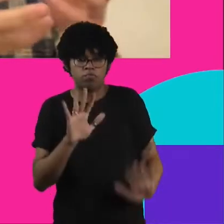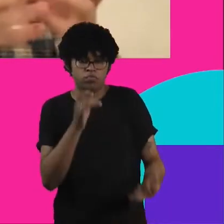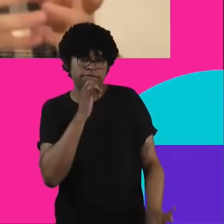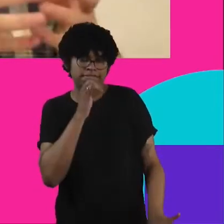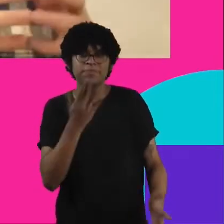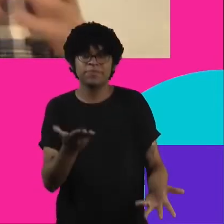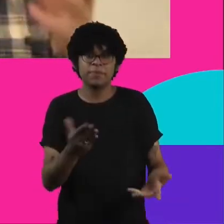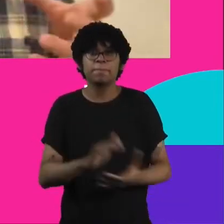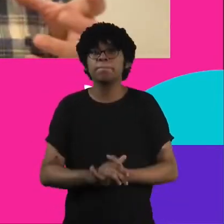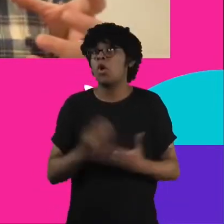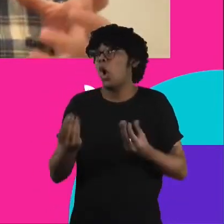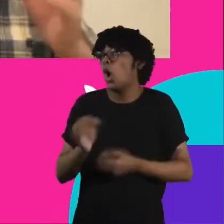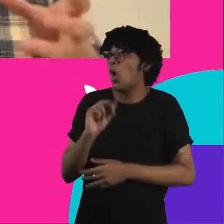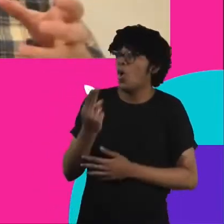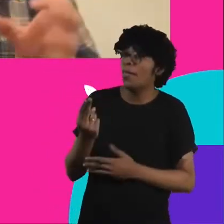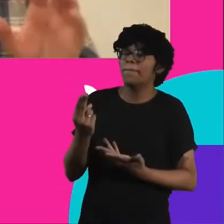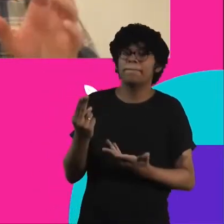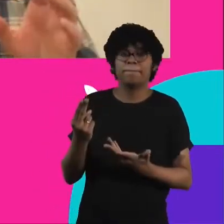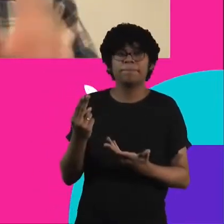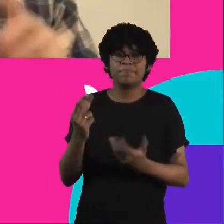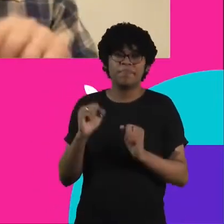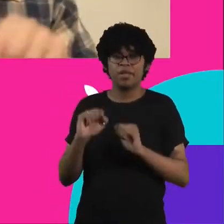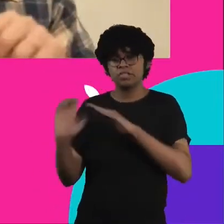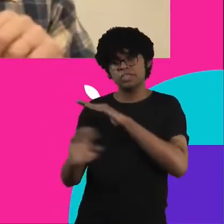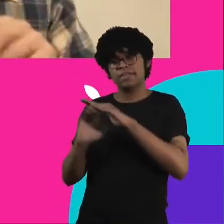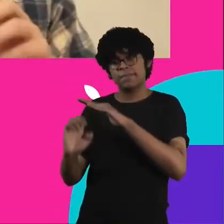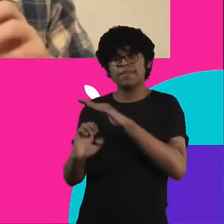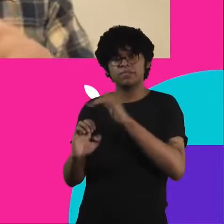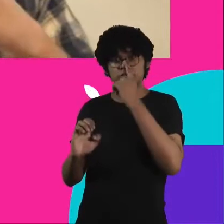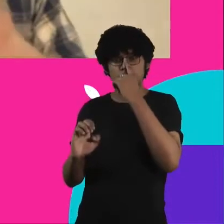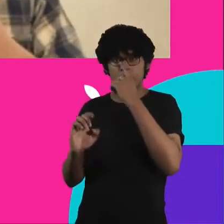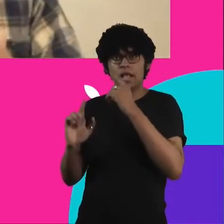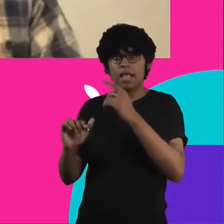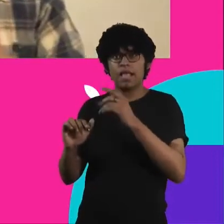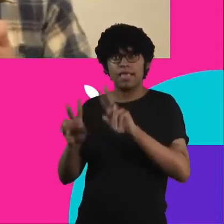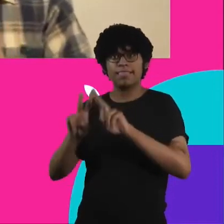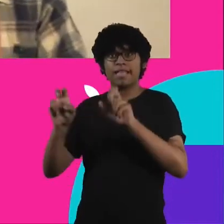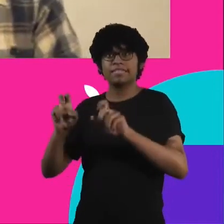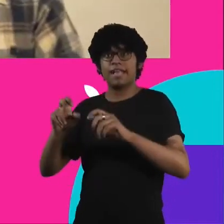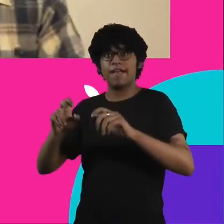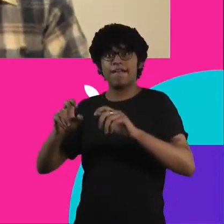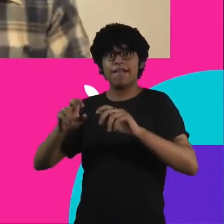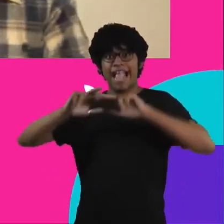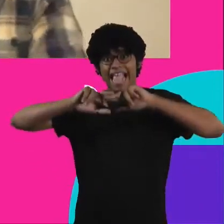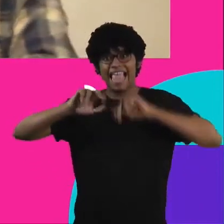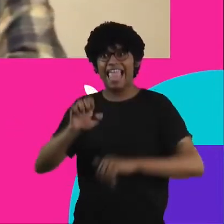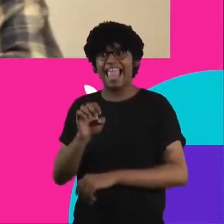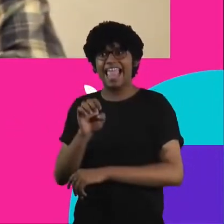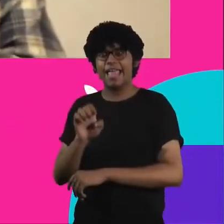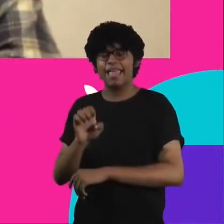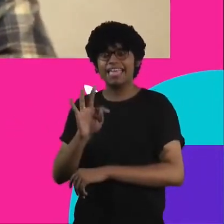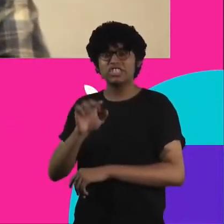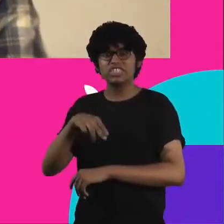há voluntários que usam dados para fazer o bem, mas ou organizações, por exemplo, nesse mesmo festival, falando sobre as